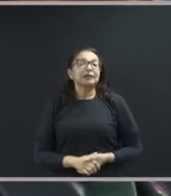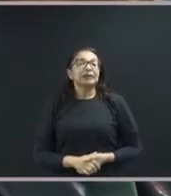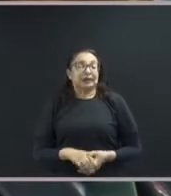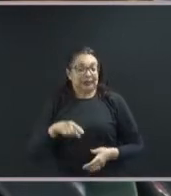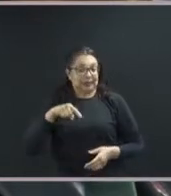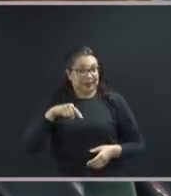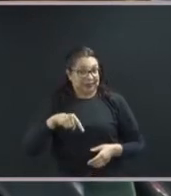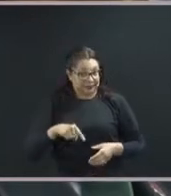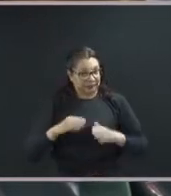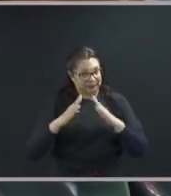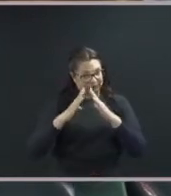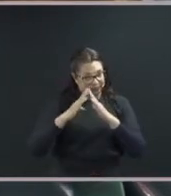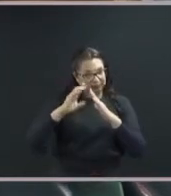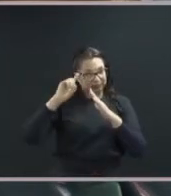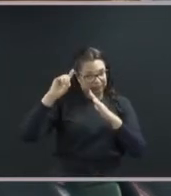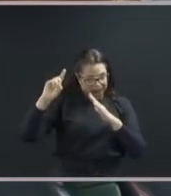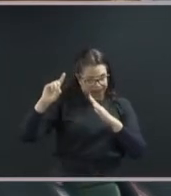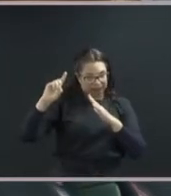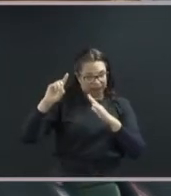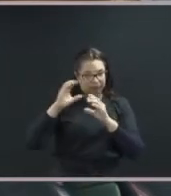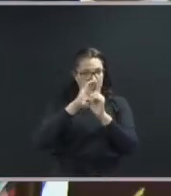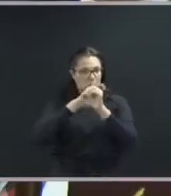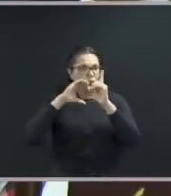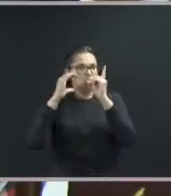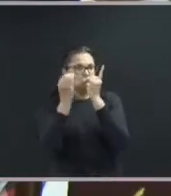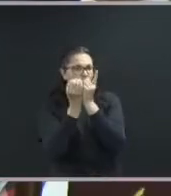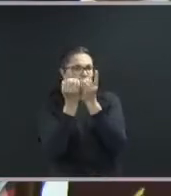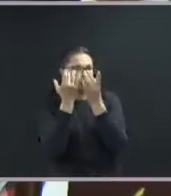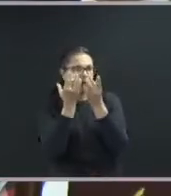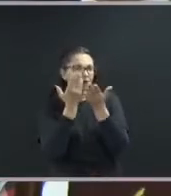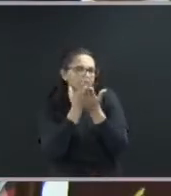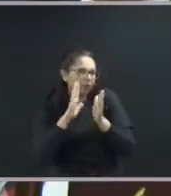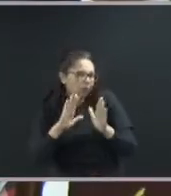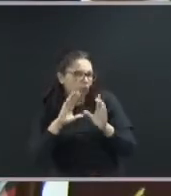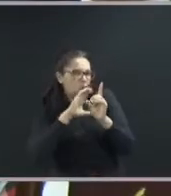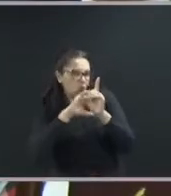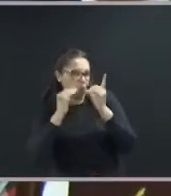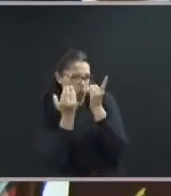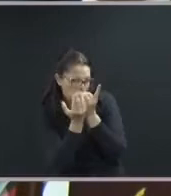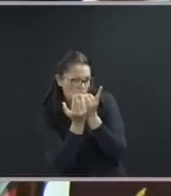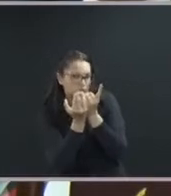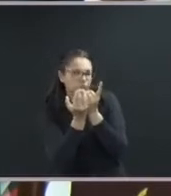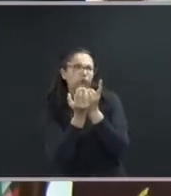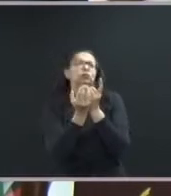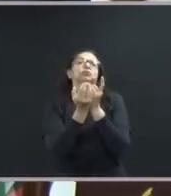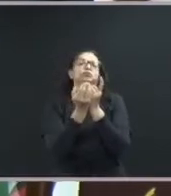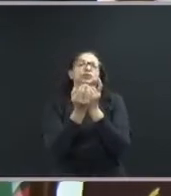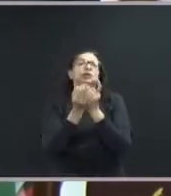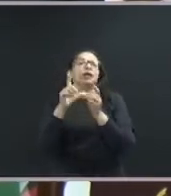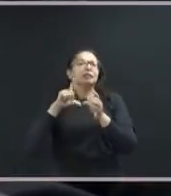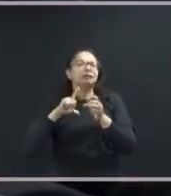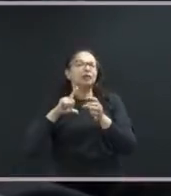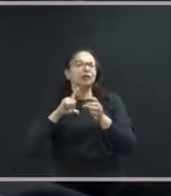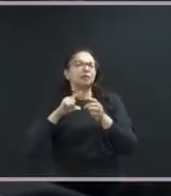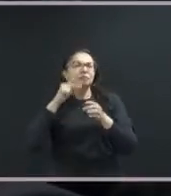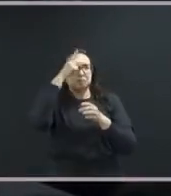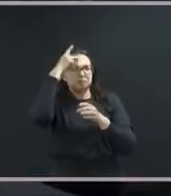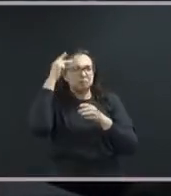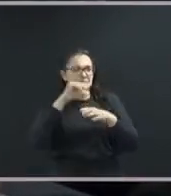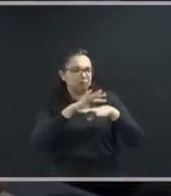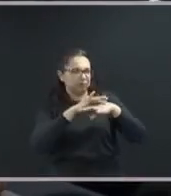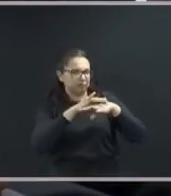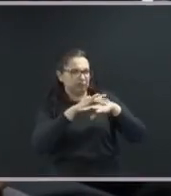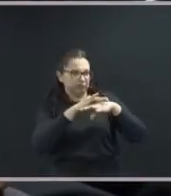culto, ungir os doentes com azeite, com óleo. Aí cada corredor desse põe, irmãos,